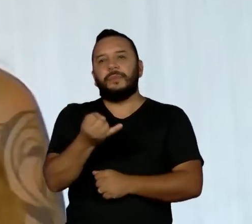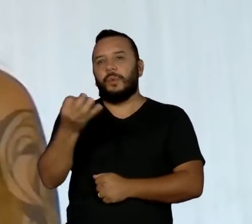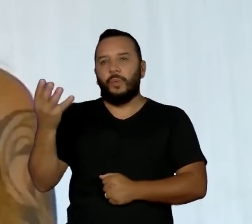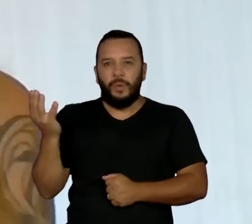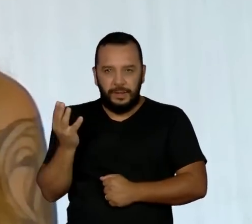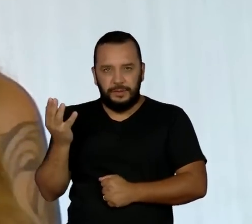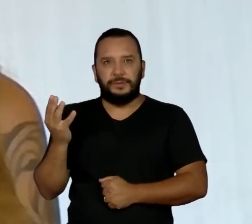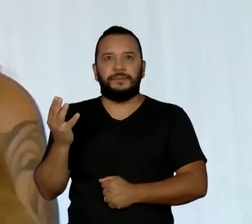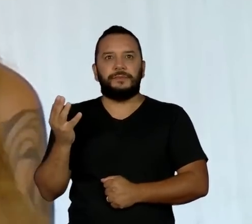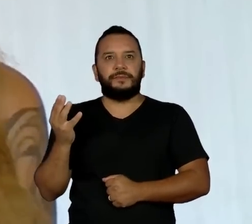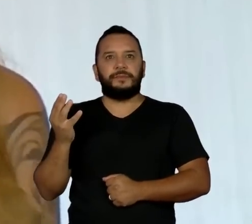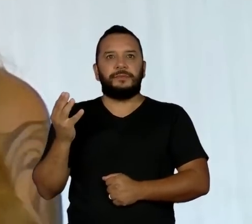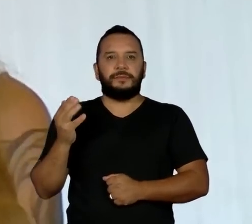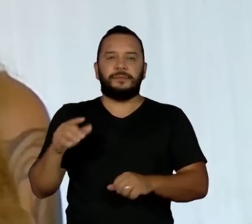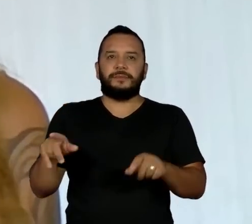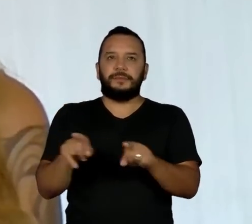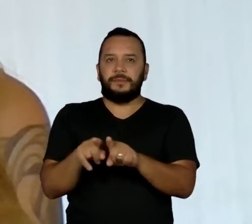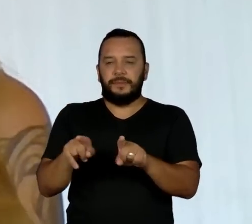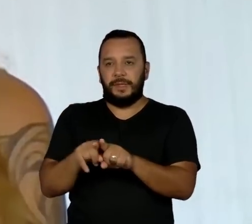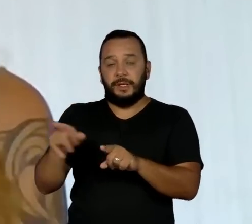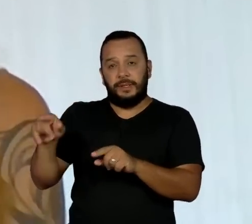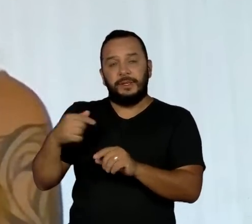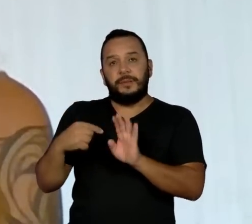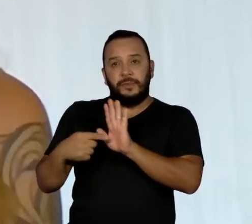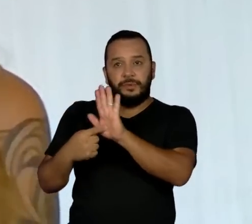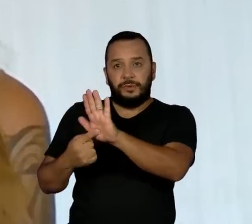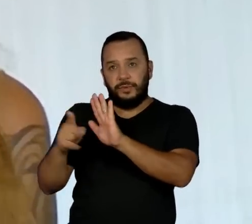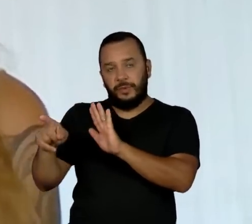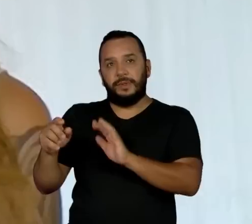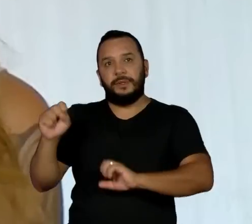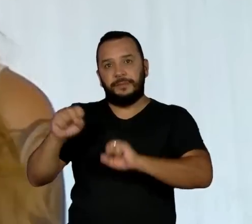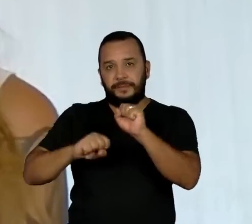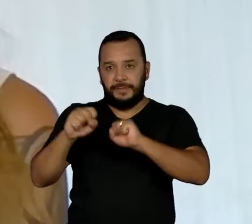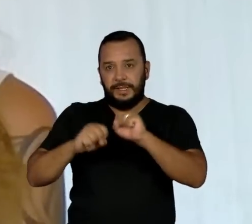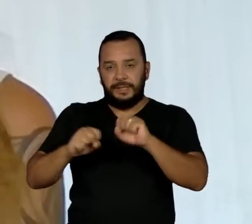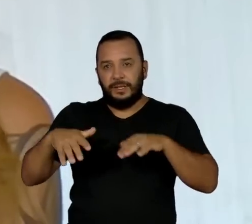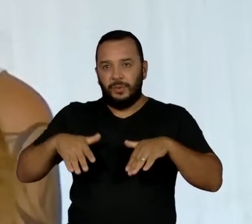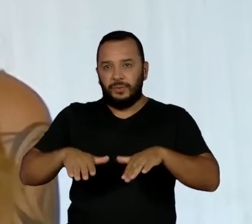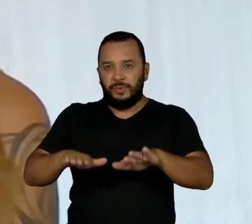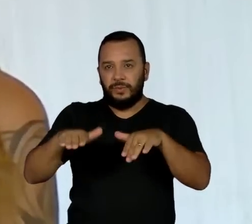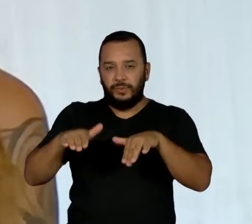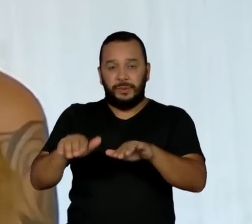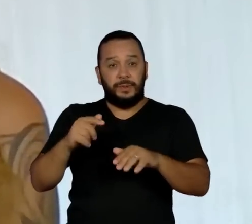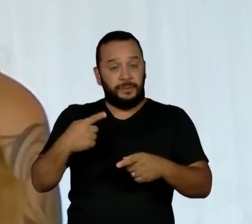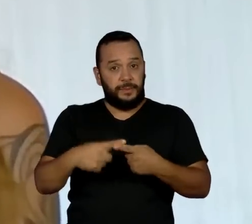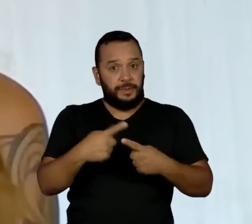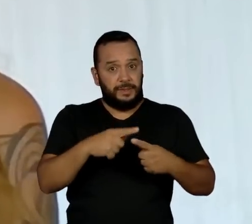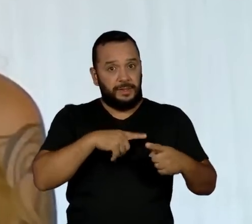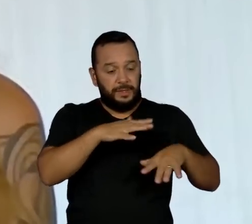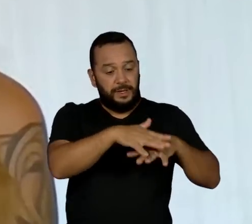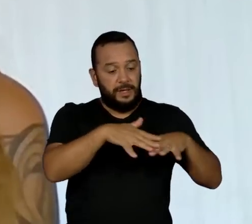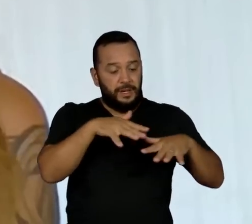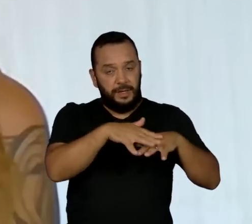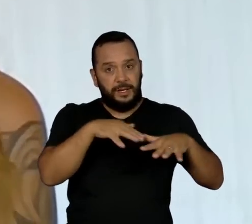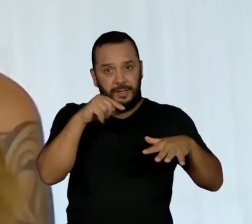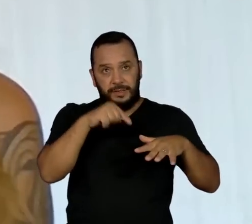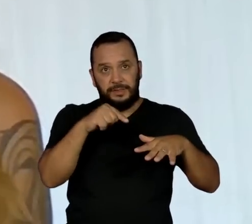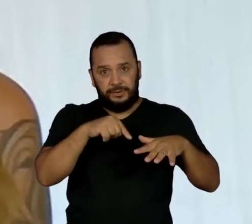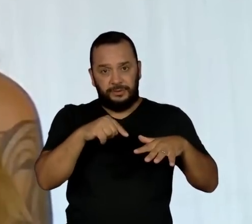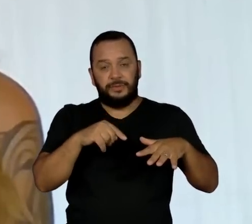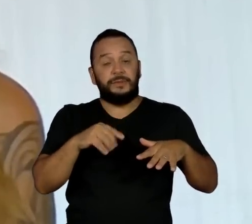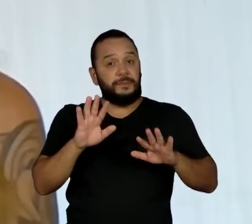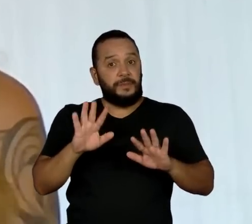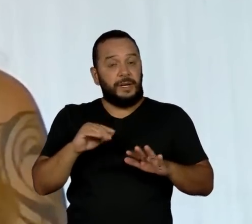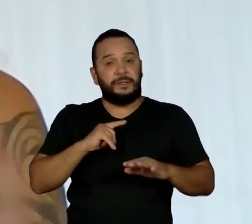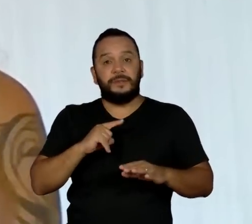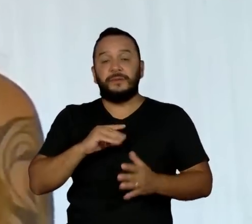quantitativo, indicou para ele alguma empresa, porque a gente tem a rede e só tem dois